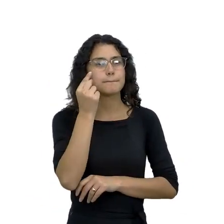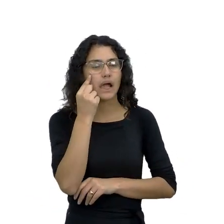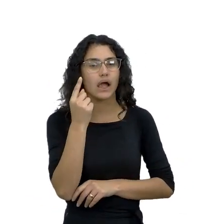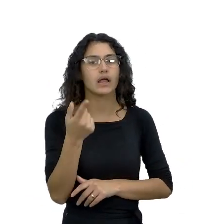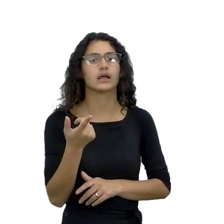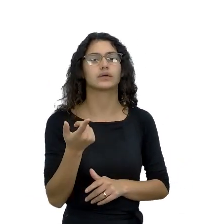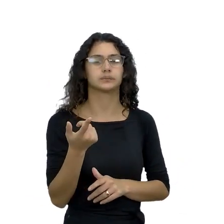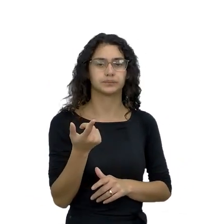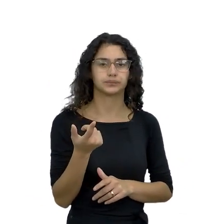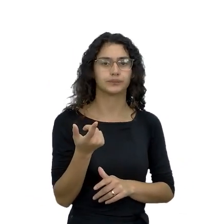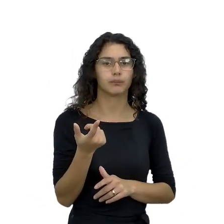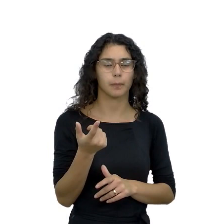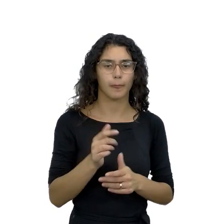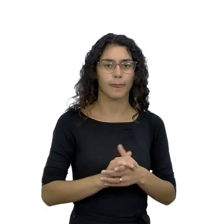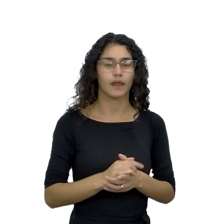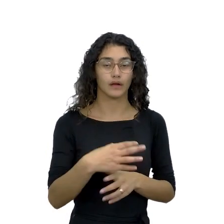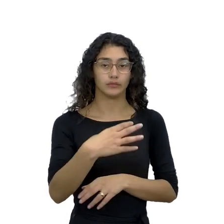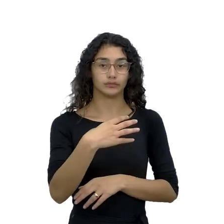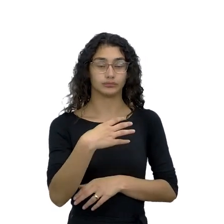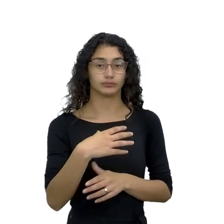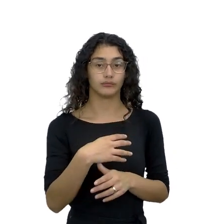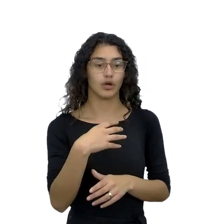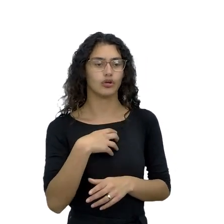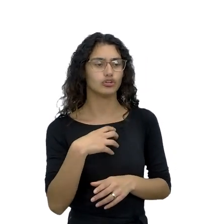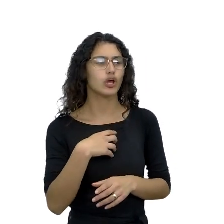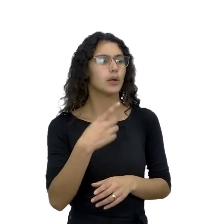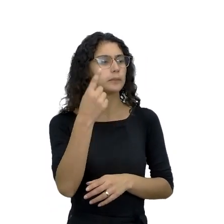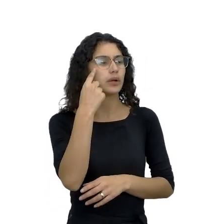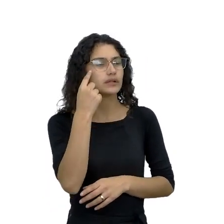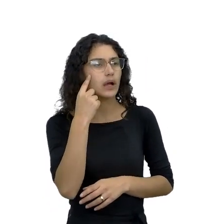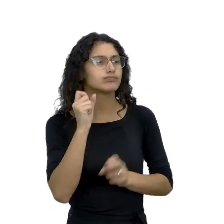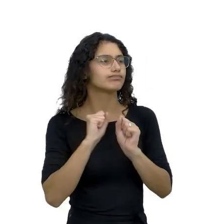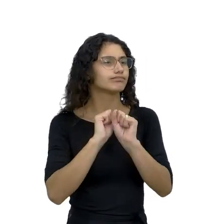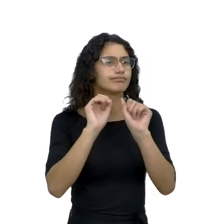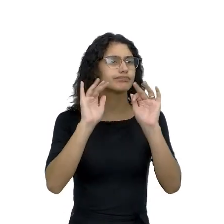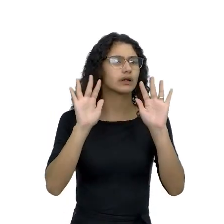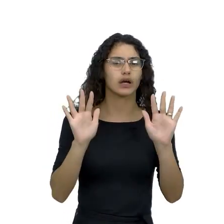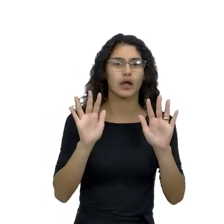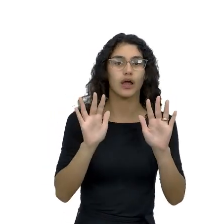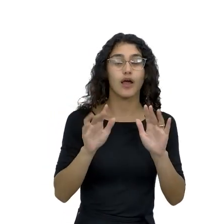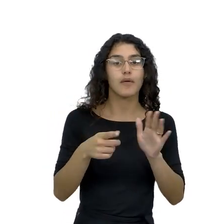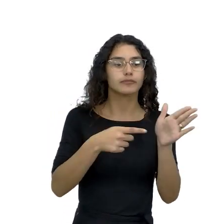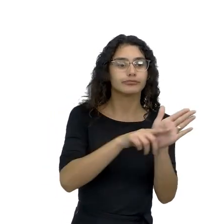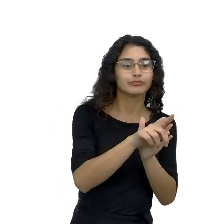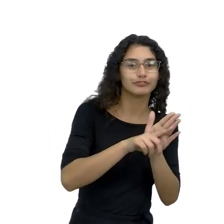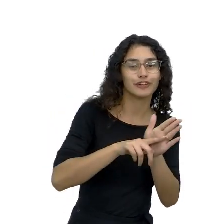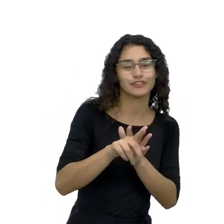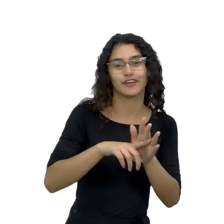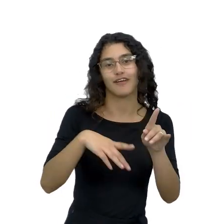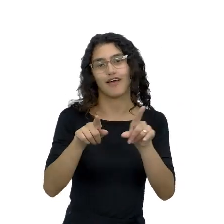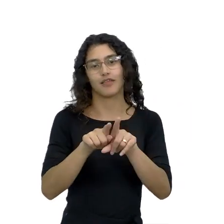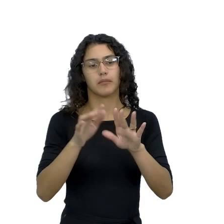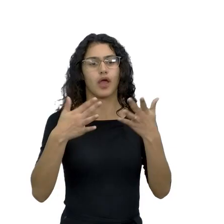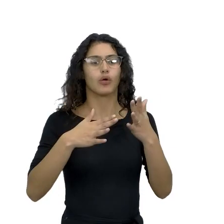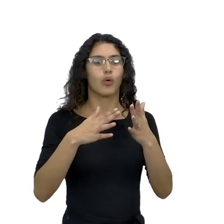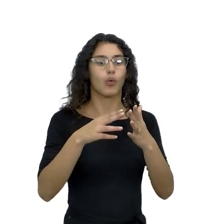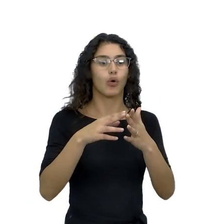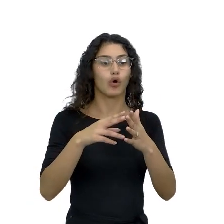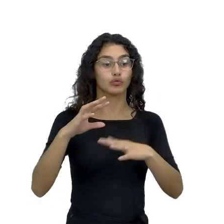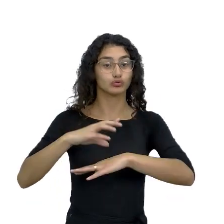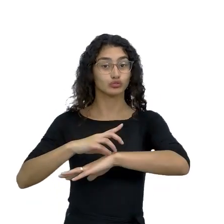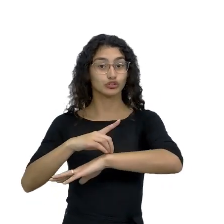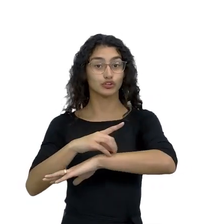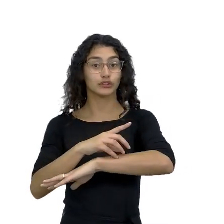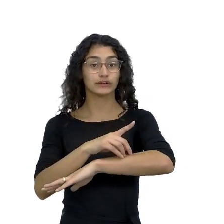pensem de forma mais livre também, para investigar alguns dinossauros do